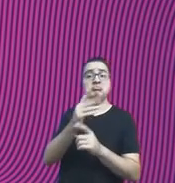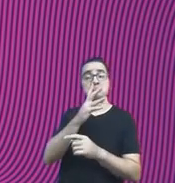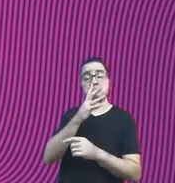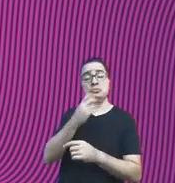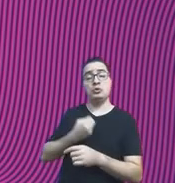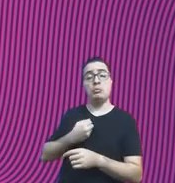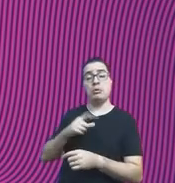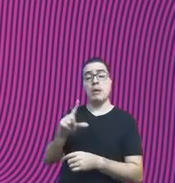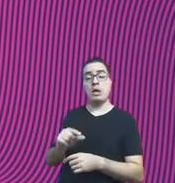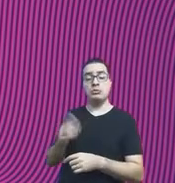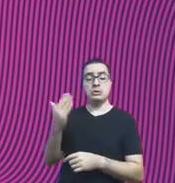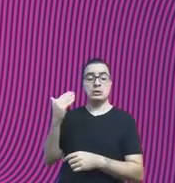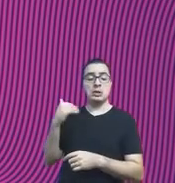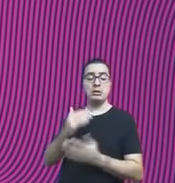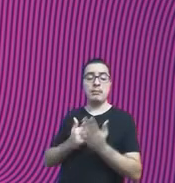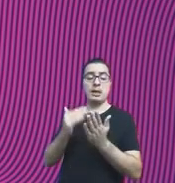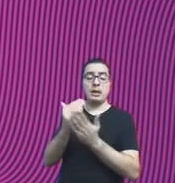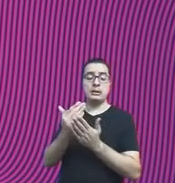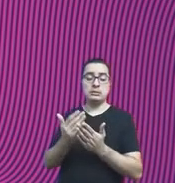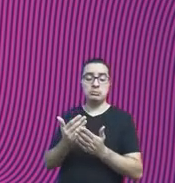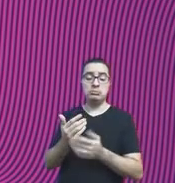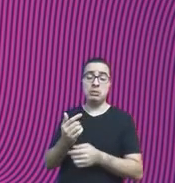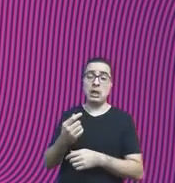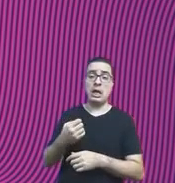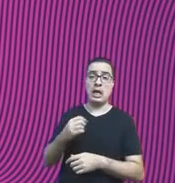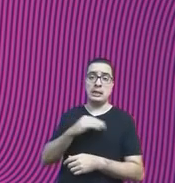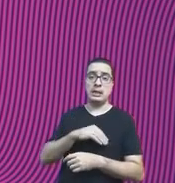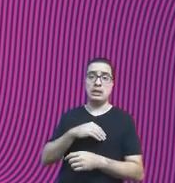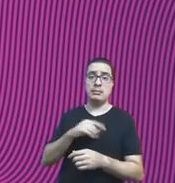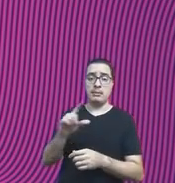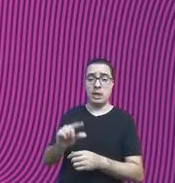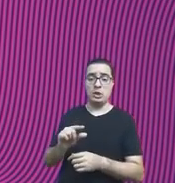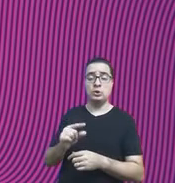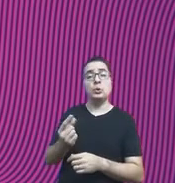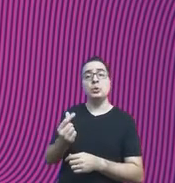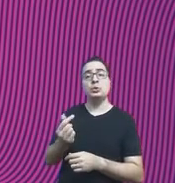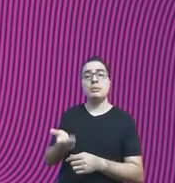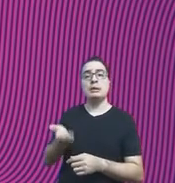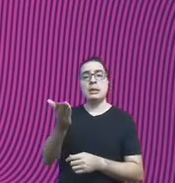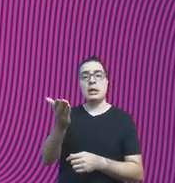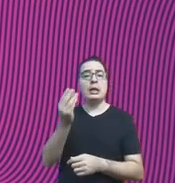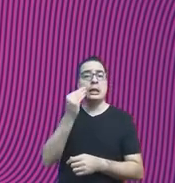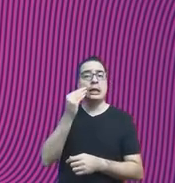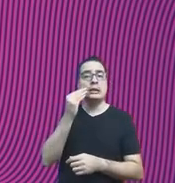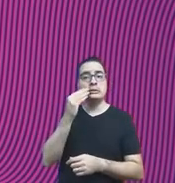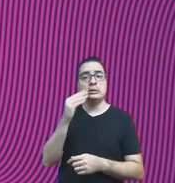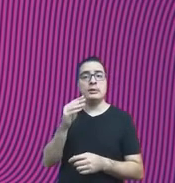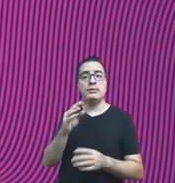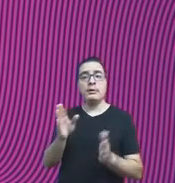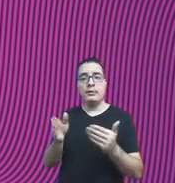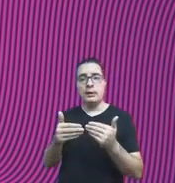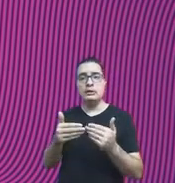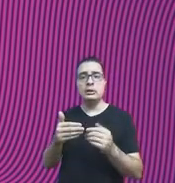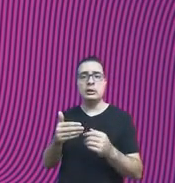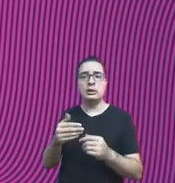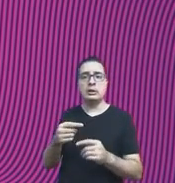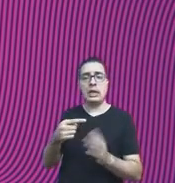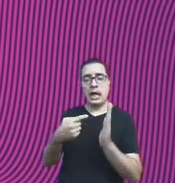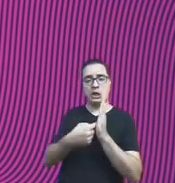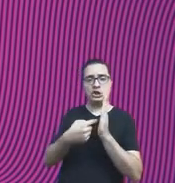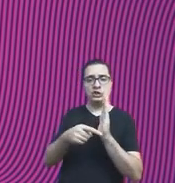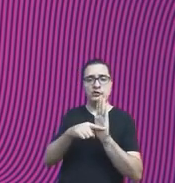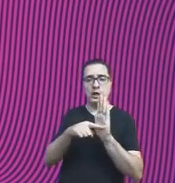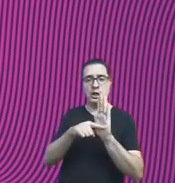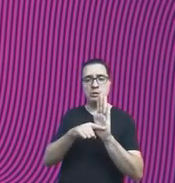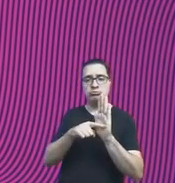Então, receitas mais baixas, custos mais altos, o resultado a gente tende a fechar o ano com margem negativa no setor como um